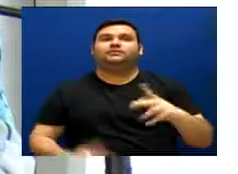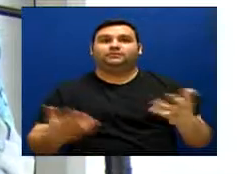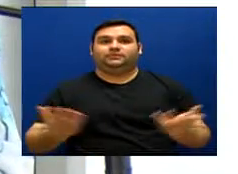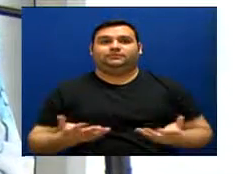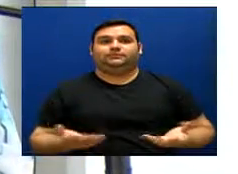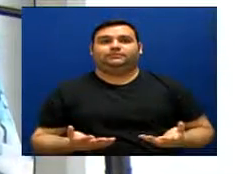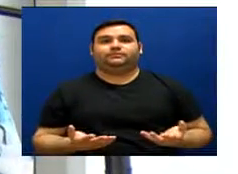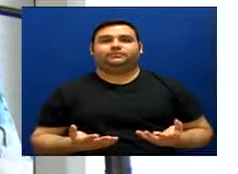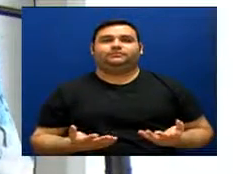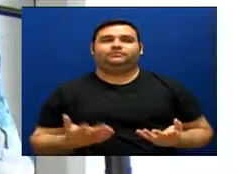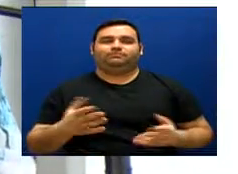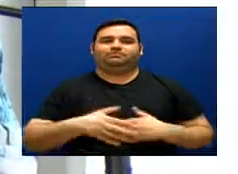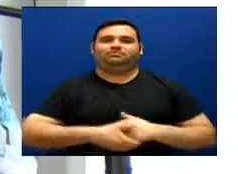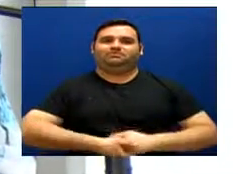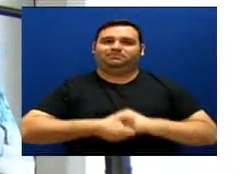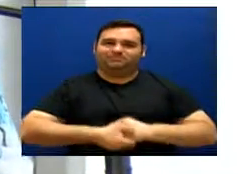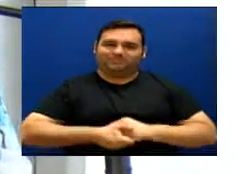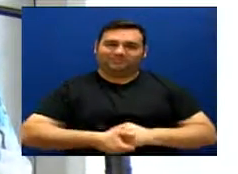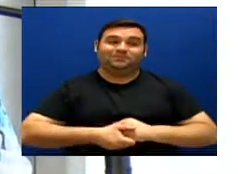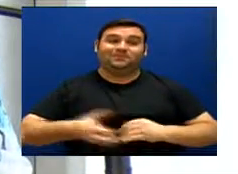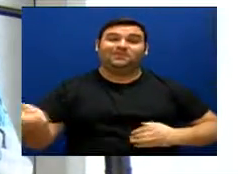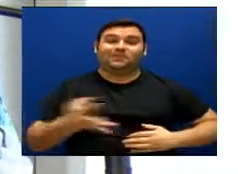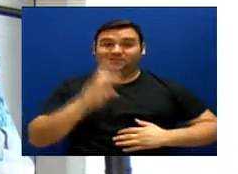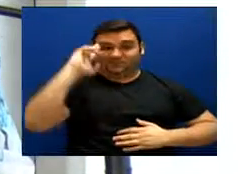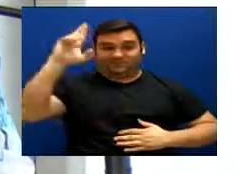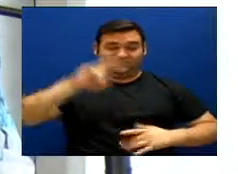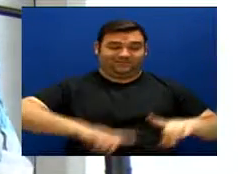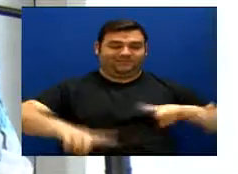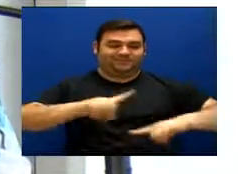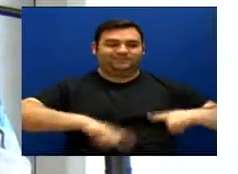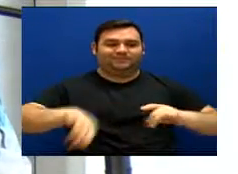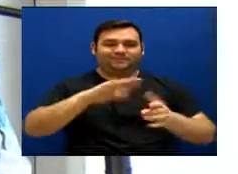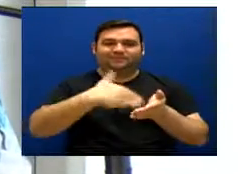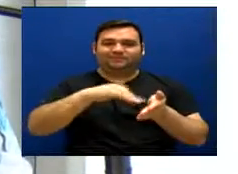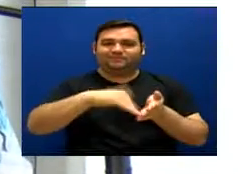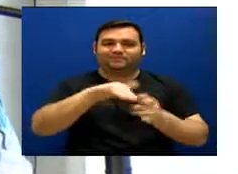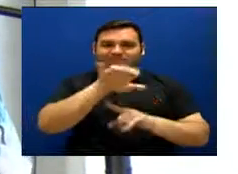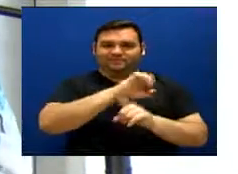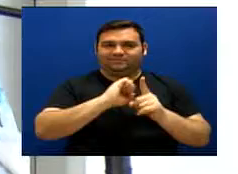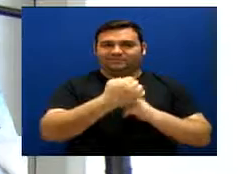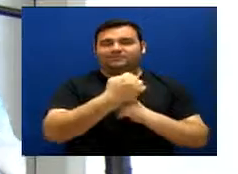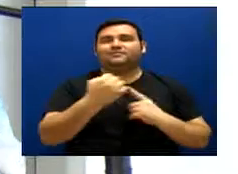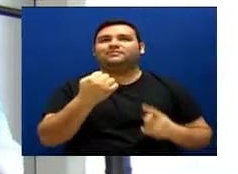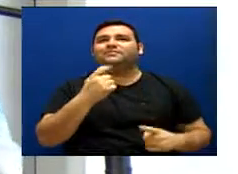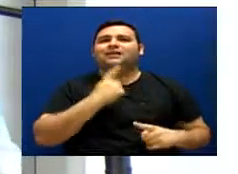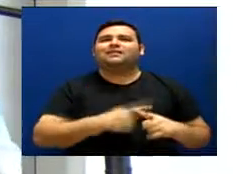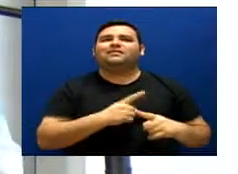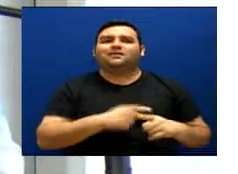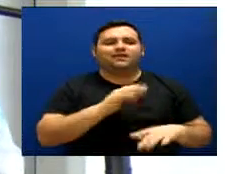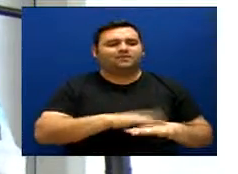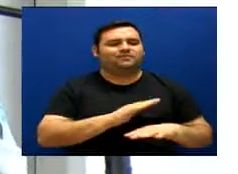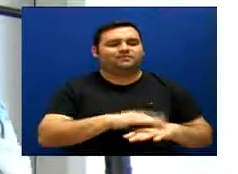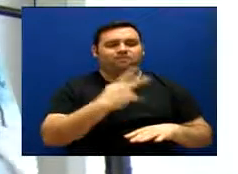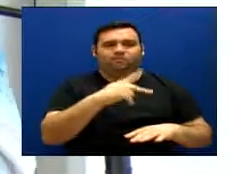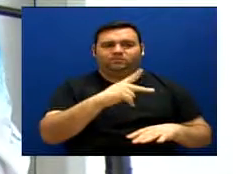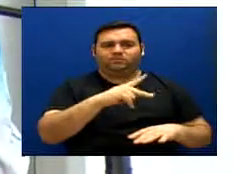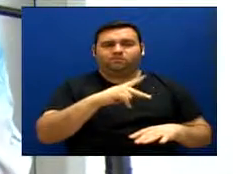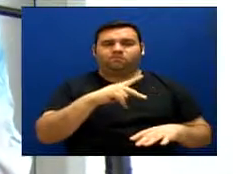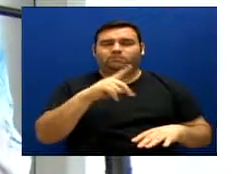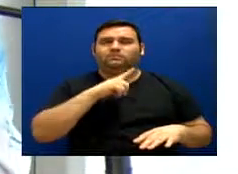hoje, cumprimentar o novo gestor da Secretaria de Assistência Social, porque ele